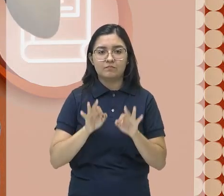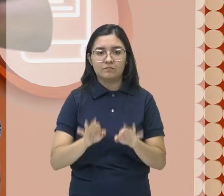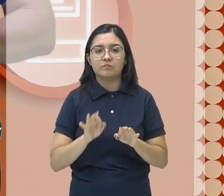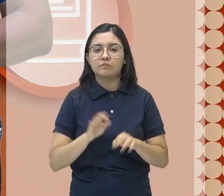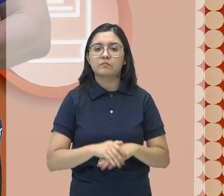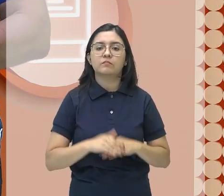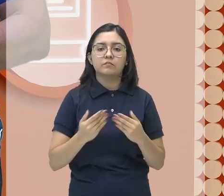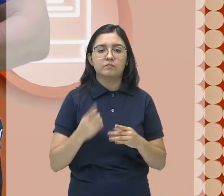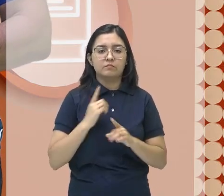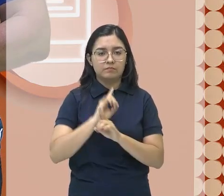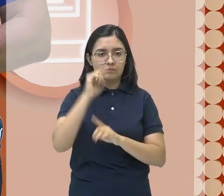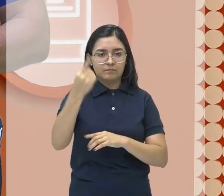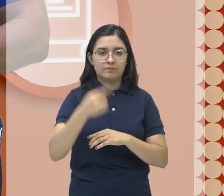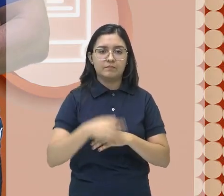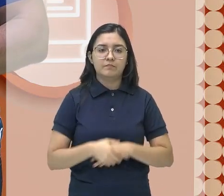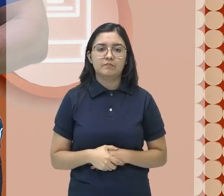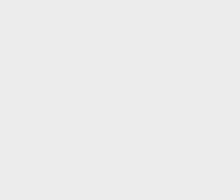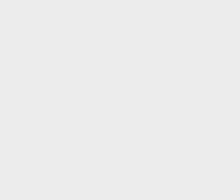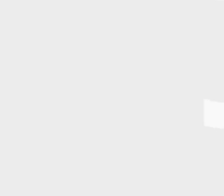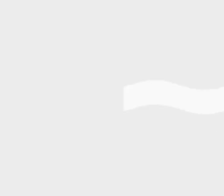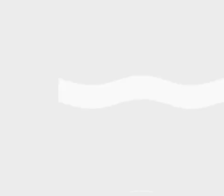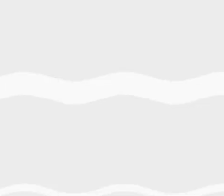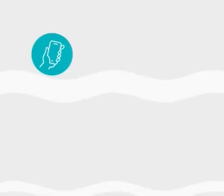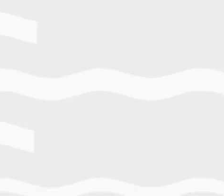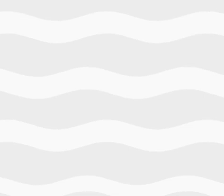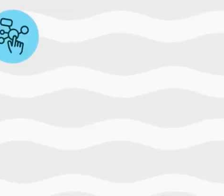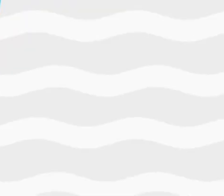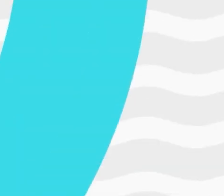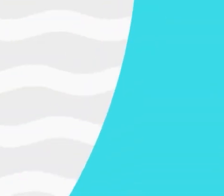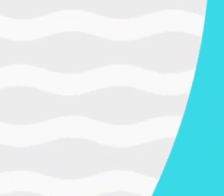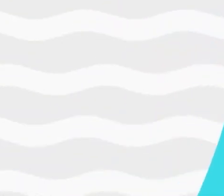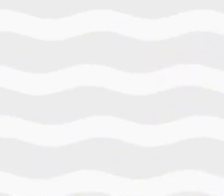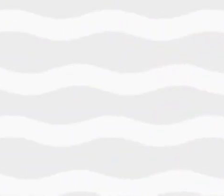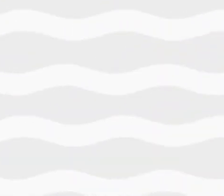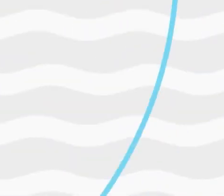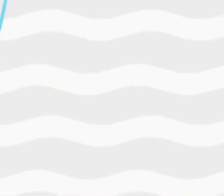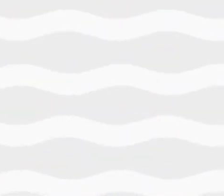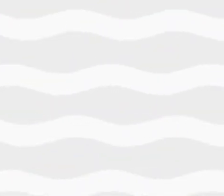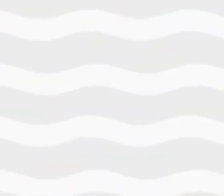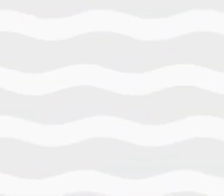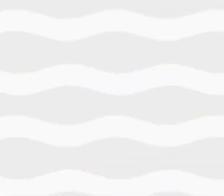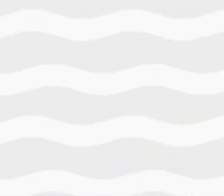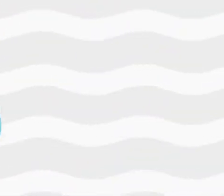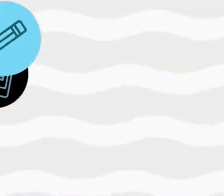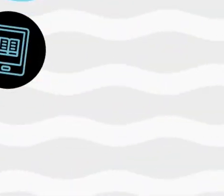Até a próxima.